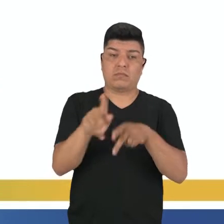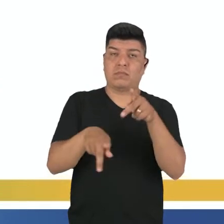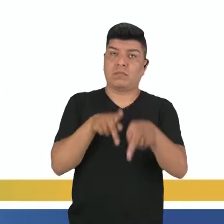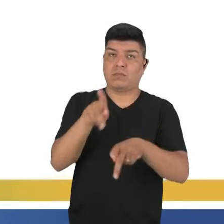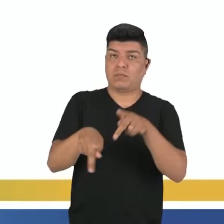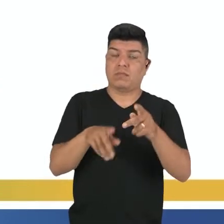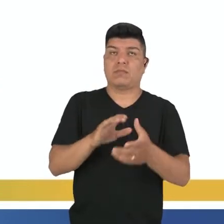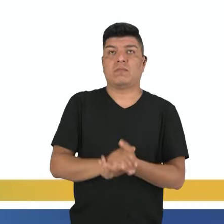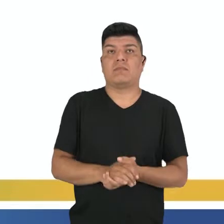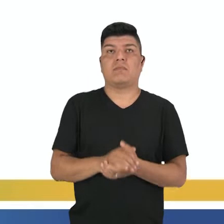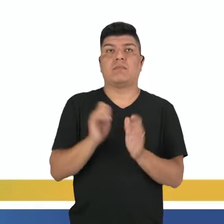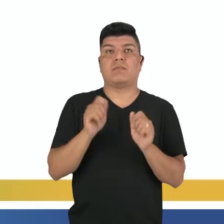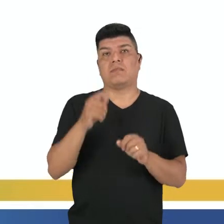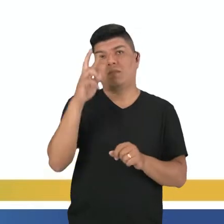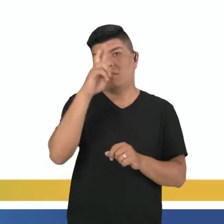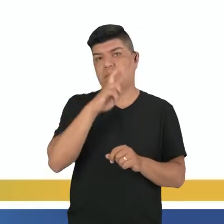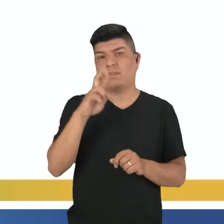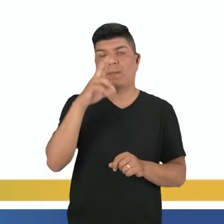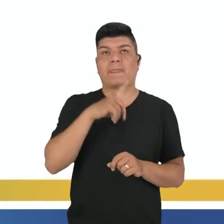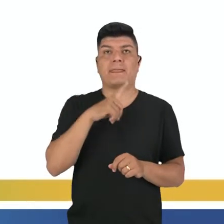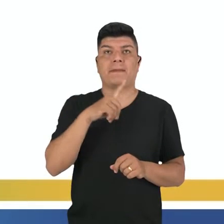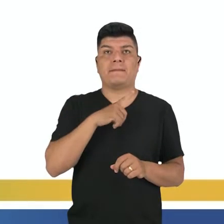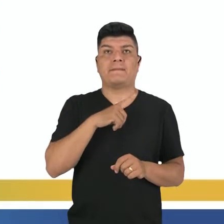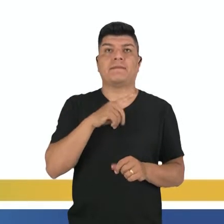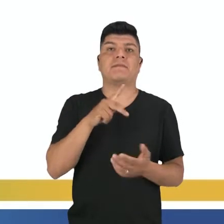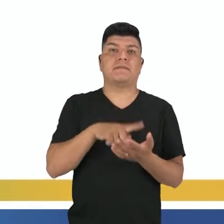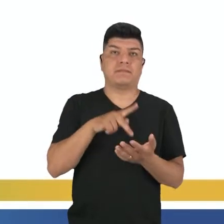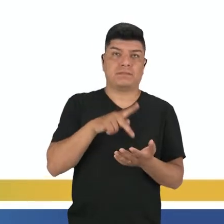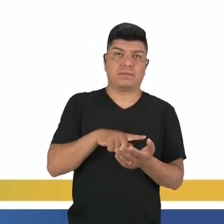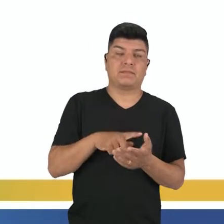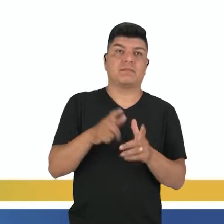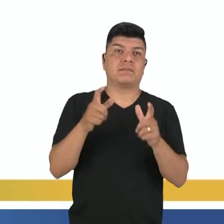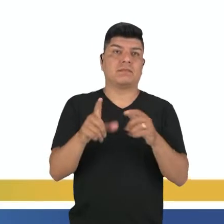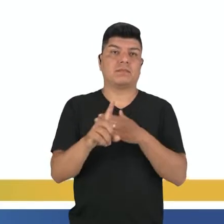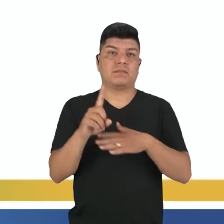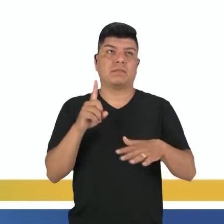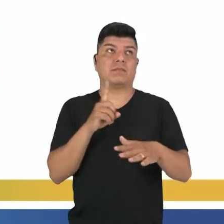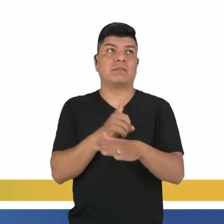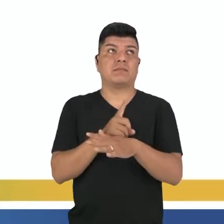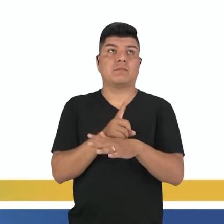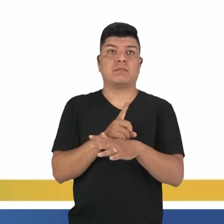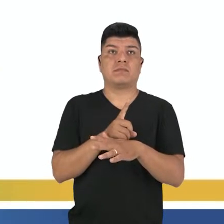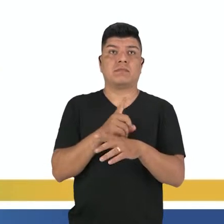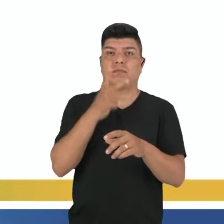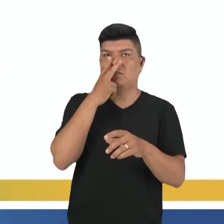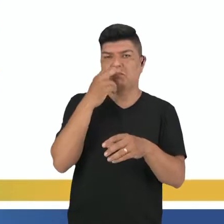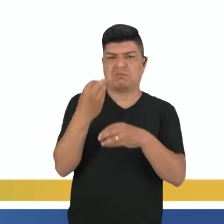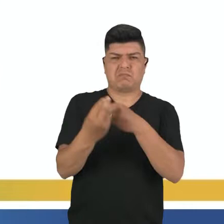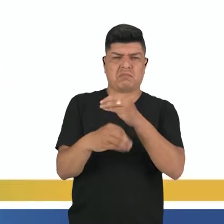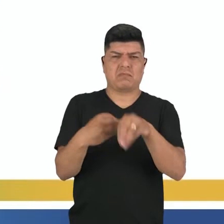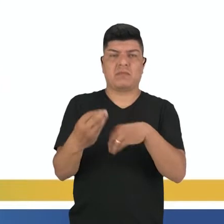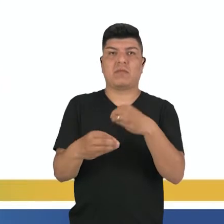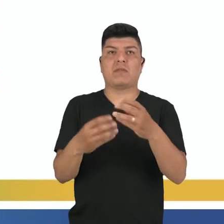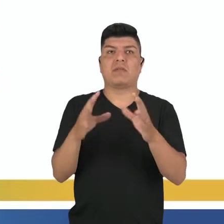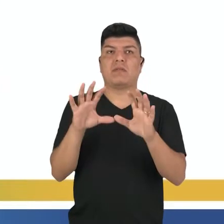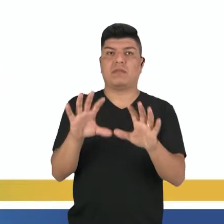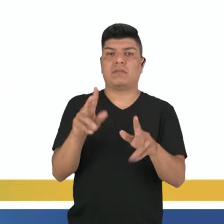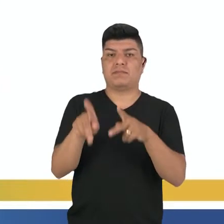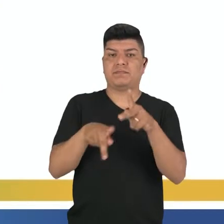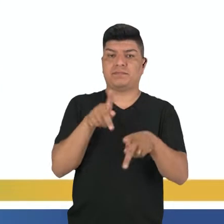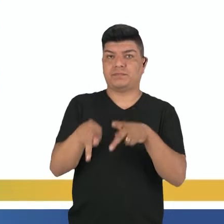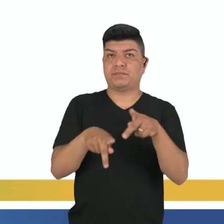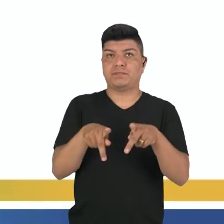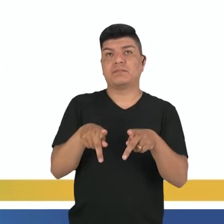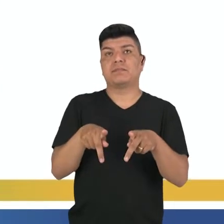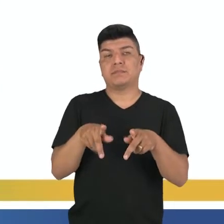Como vocês podem observar, existe realmente no âmbito social uma discrepância entre as